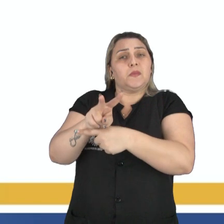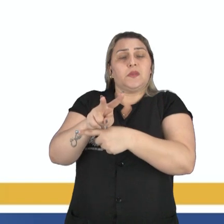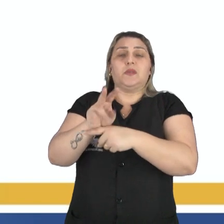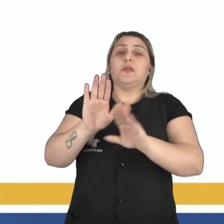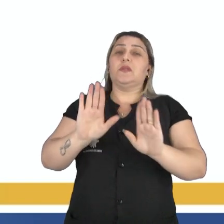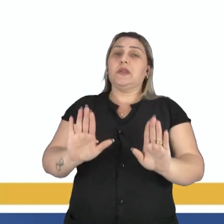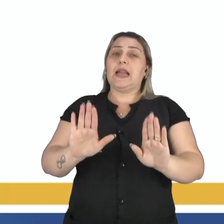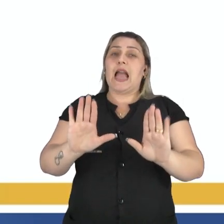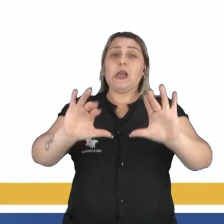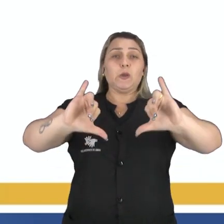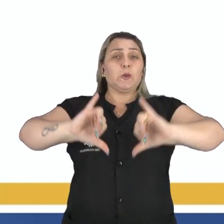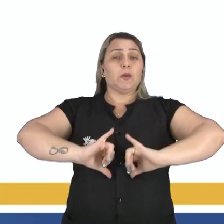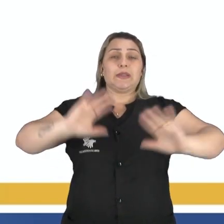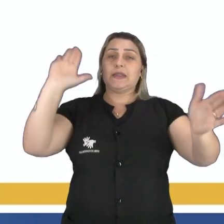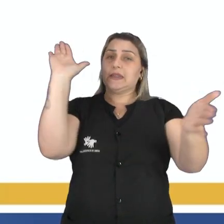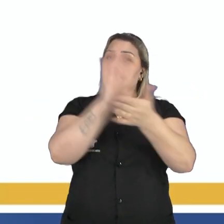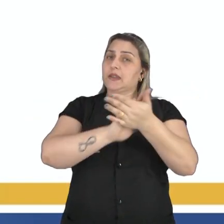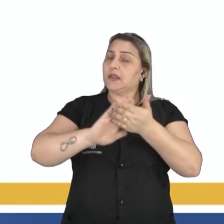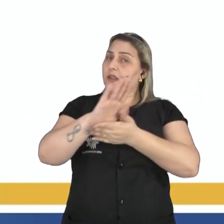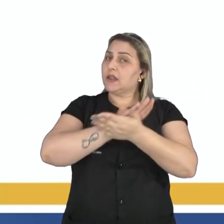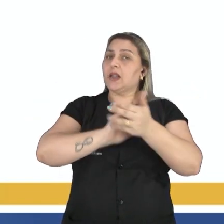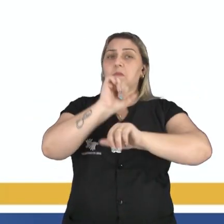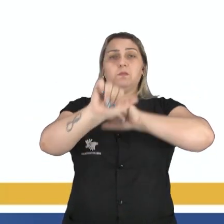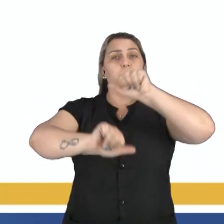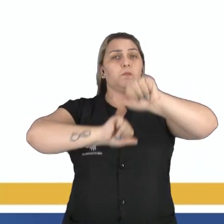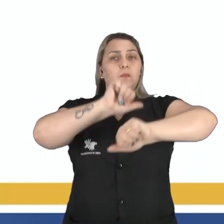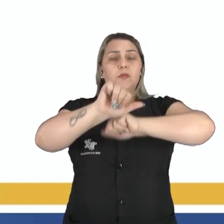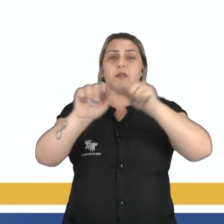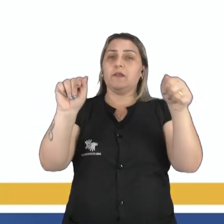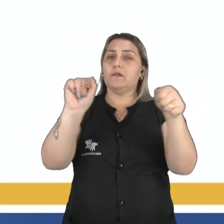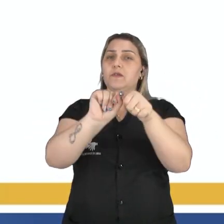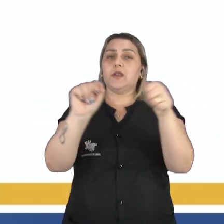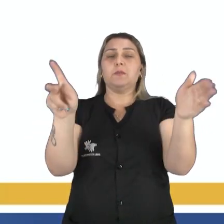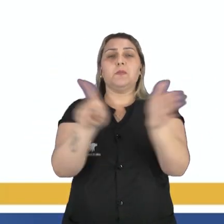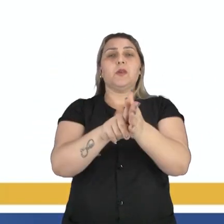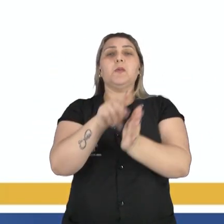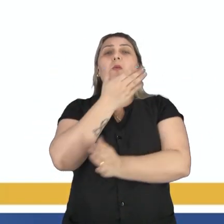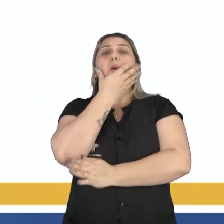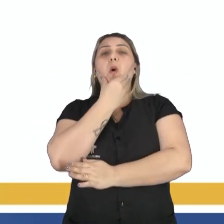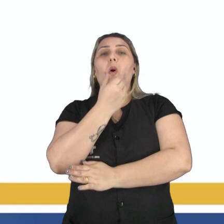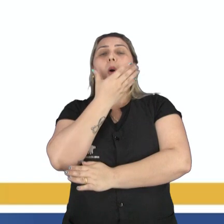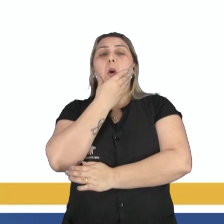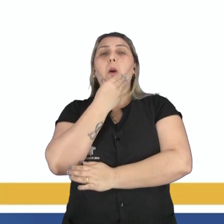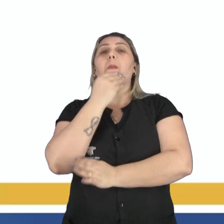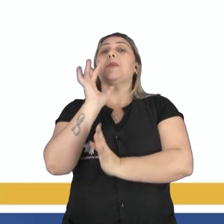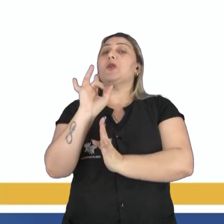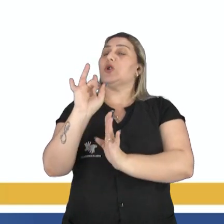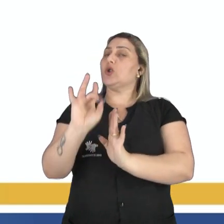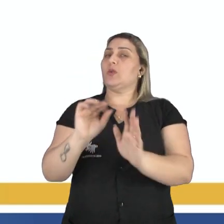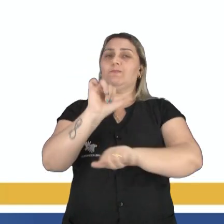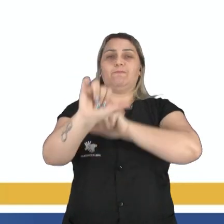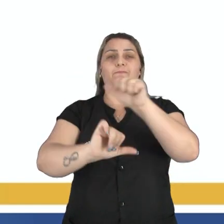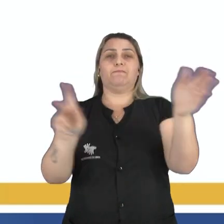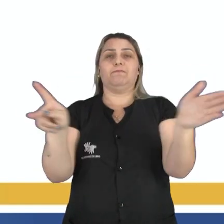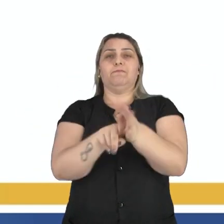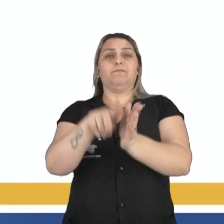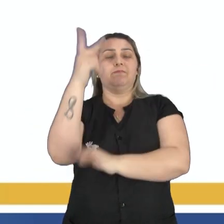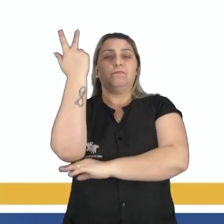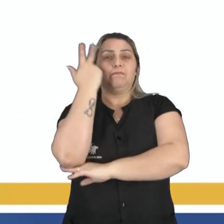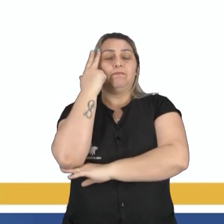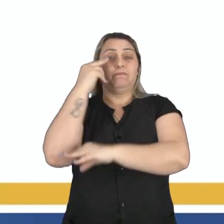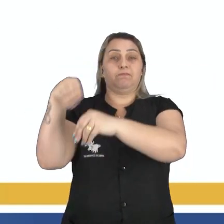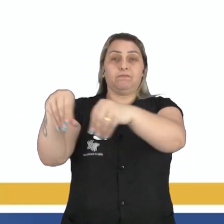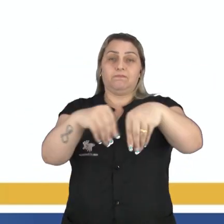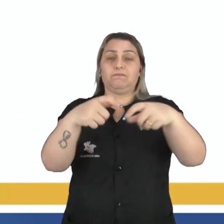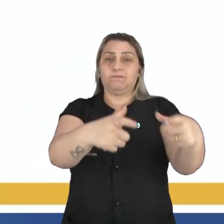Não sofrem nenhum tipo de modificação que não seja dela própria, de ordem natural. Na Terra há